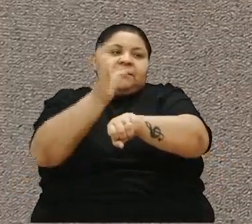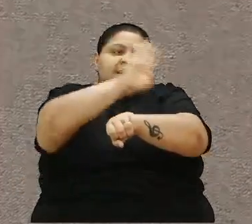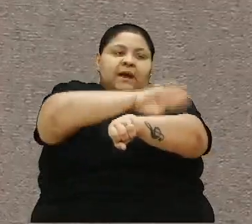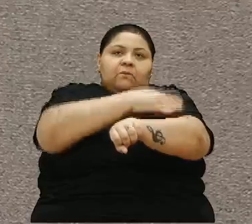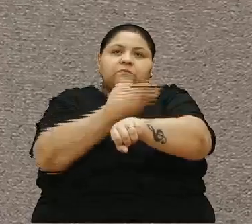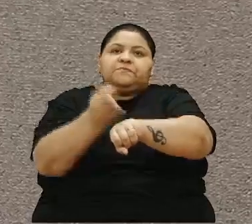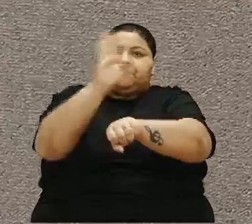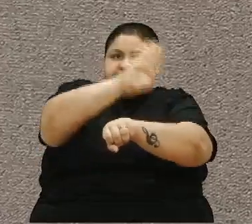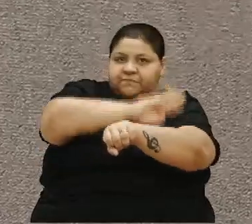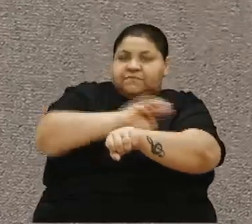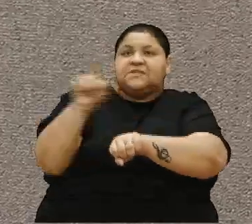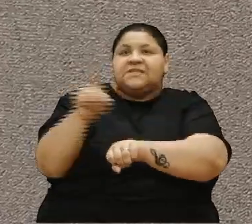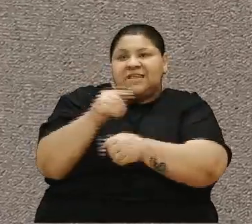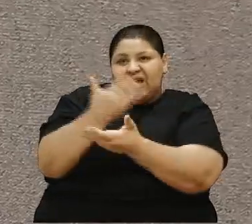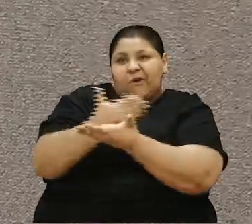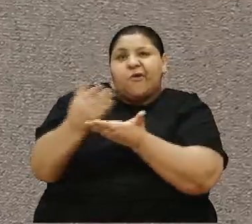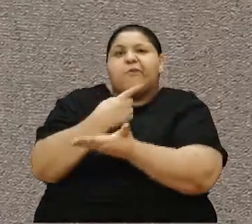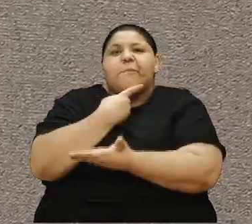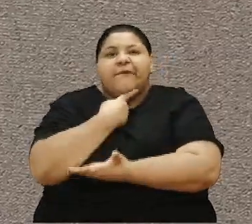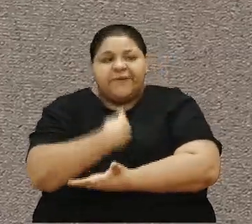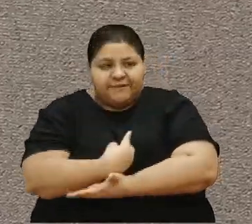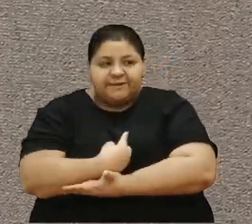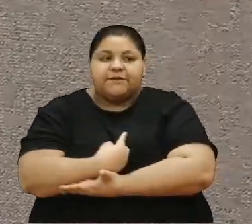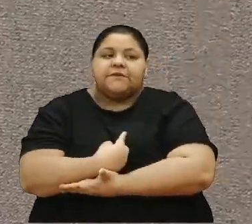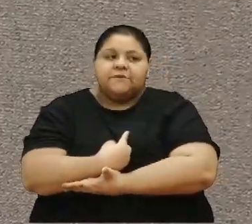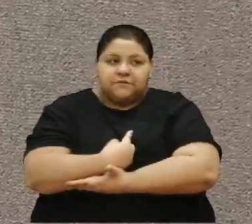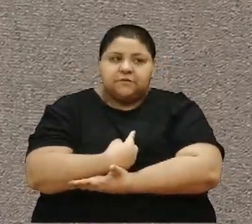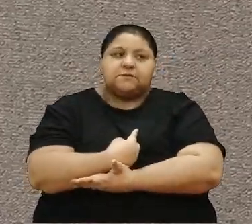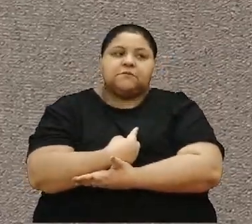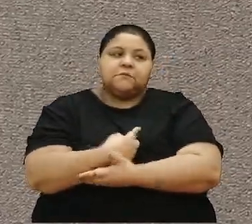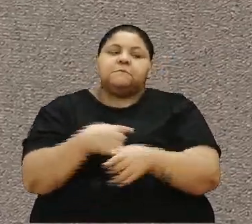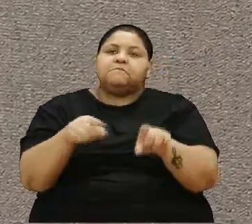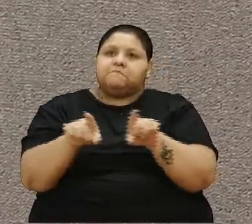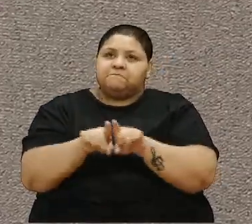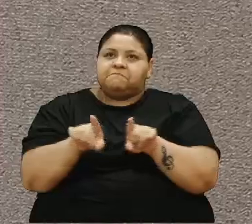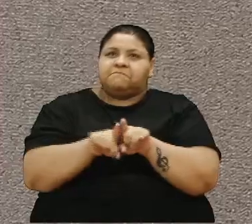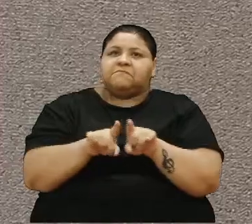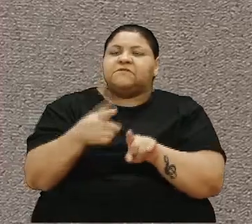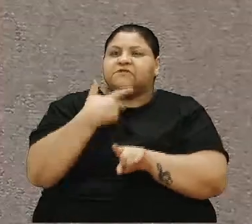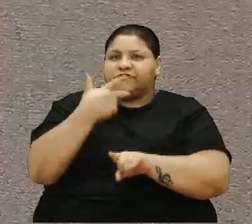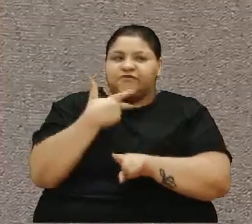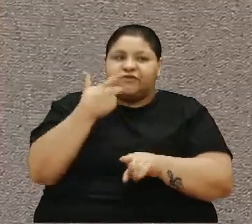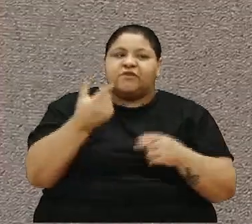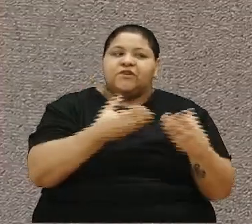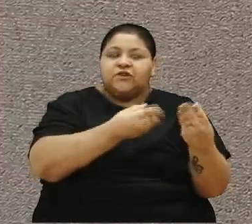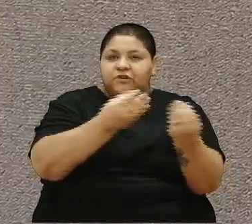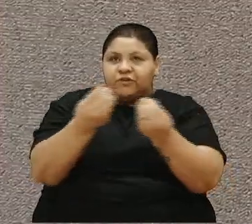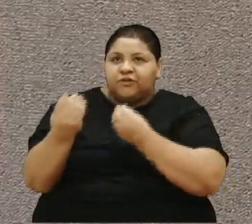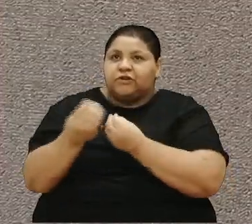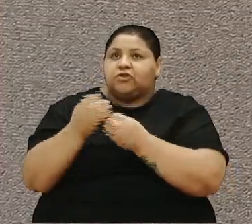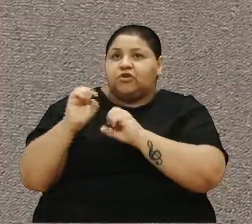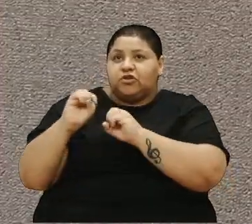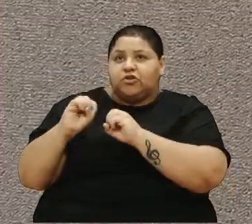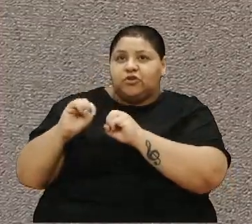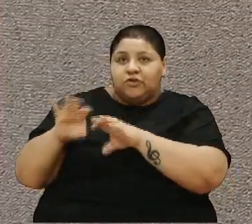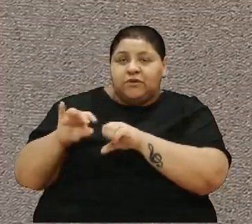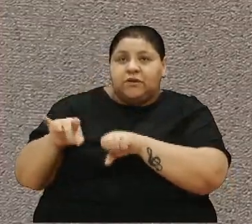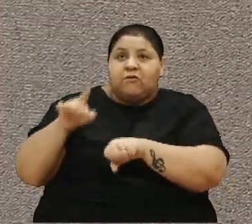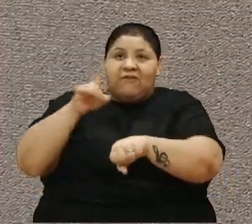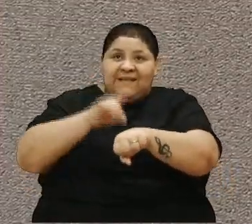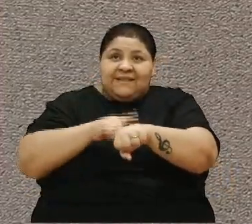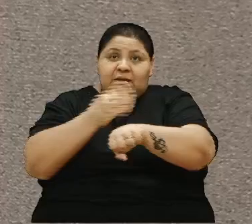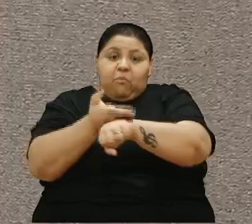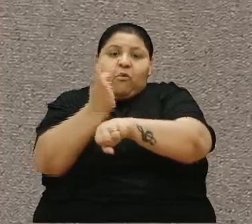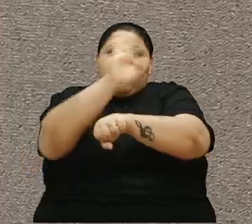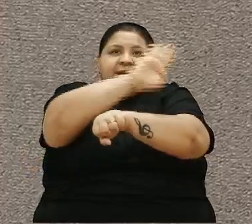uma iniciativa, uma vontade muito grande, né, do governo municipal, do governo estadual. A gente tem falado muito sobre a questão do ensino em tempo integral,